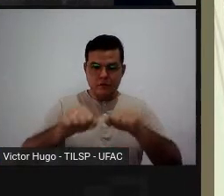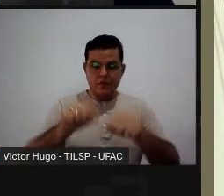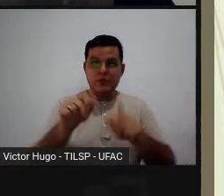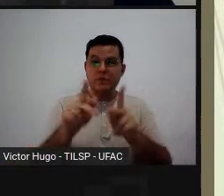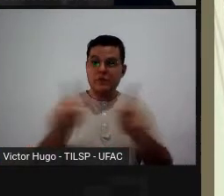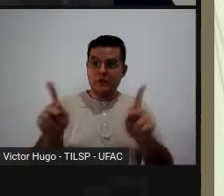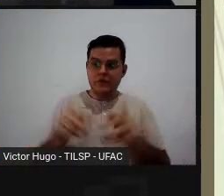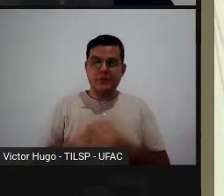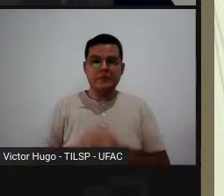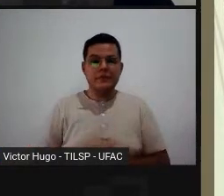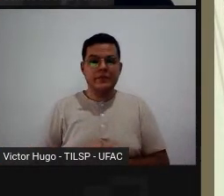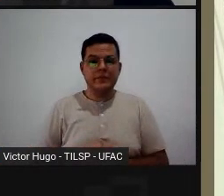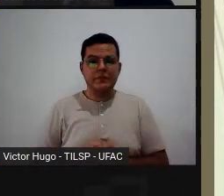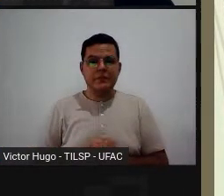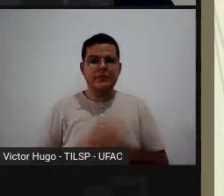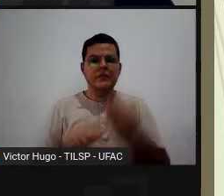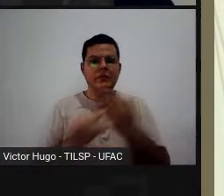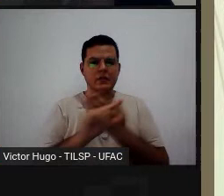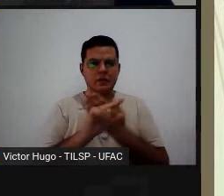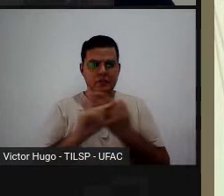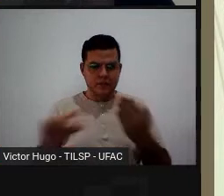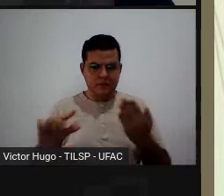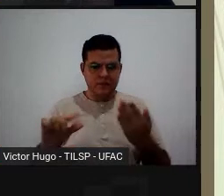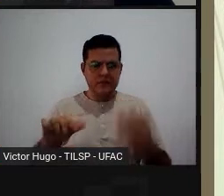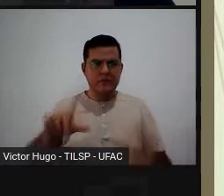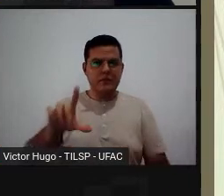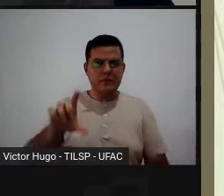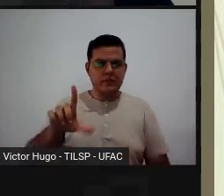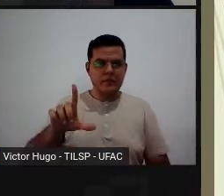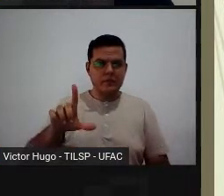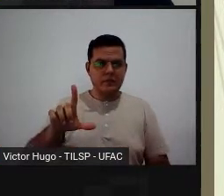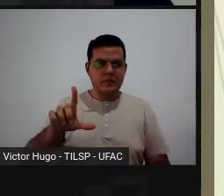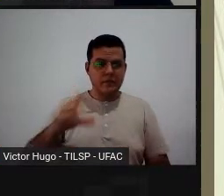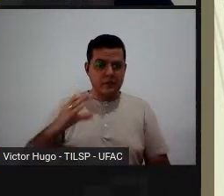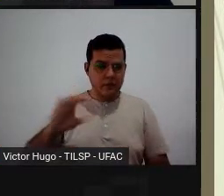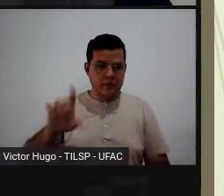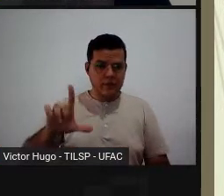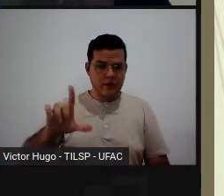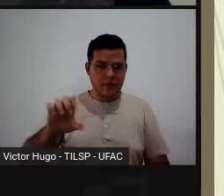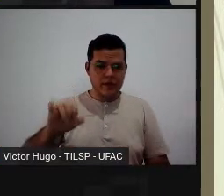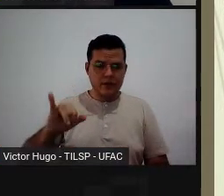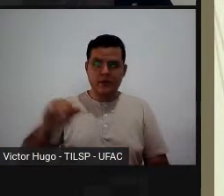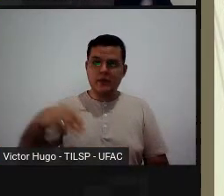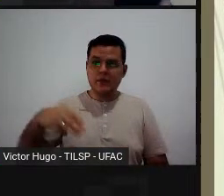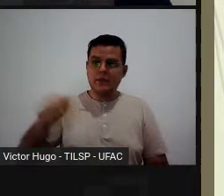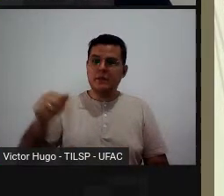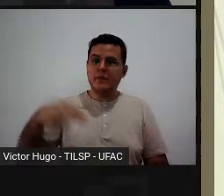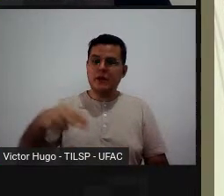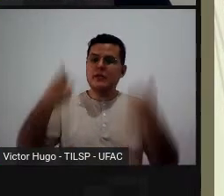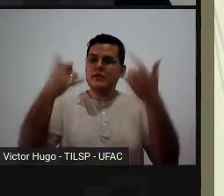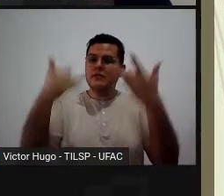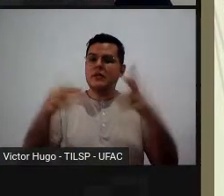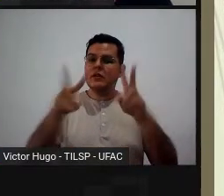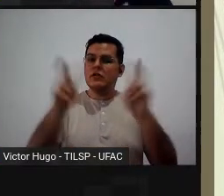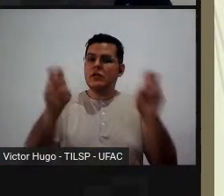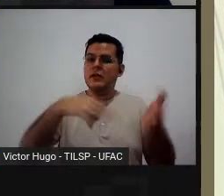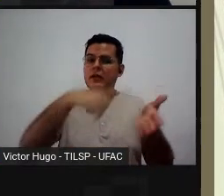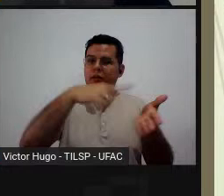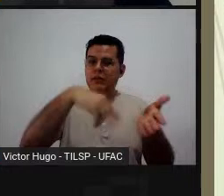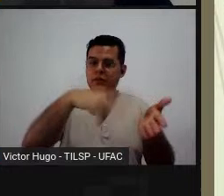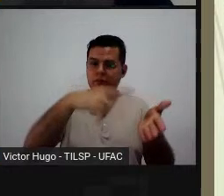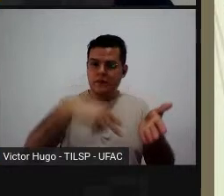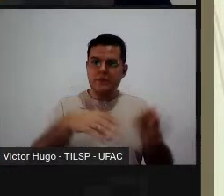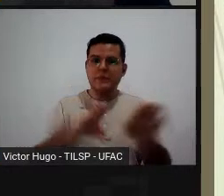sobre aspectos cognitivos da leitura. Posteriormente, teorias interacionistas, sociointeracionistas,